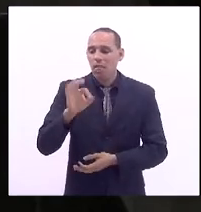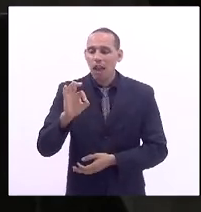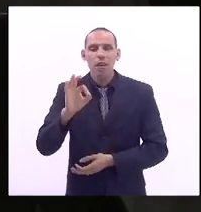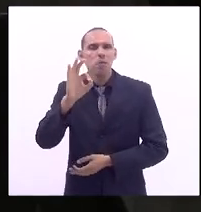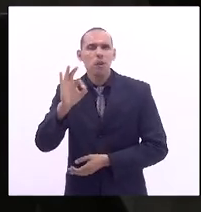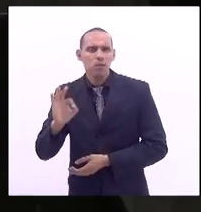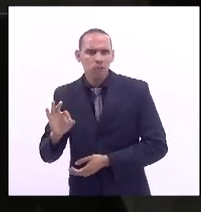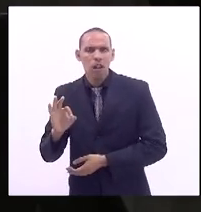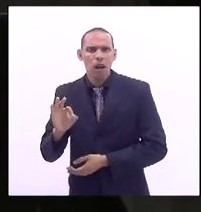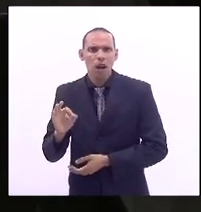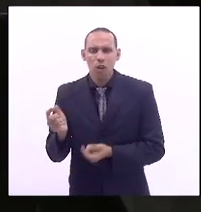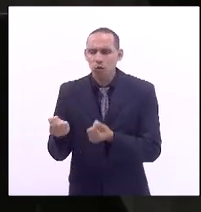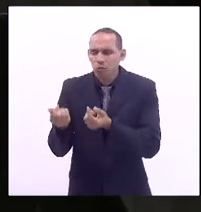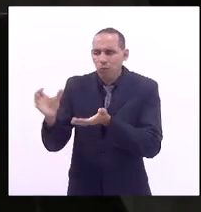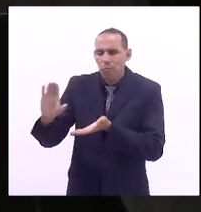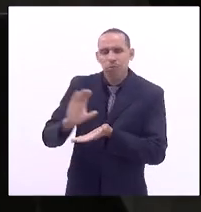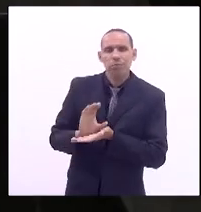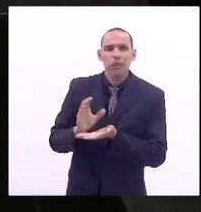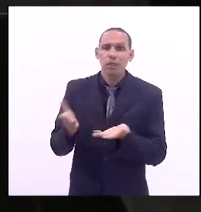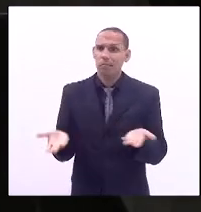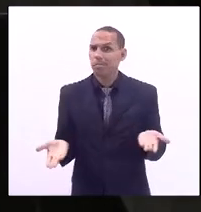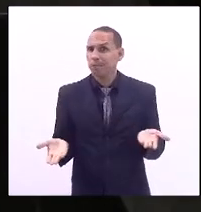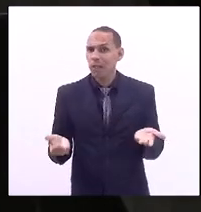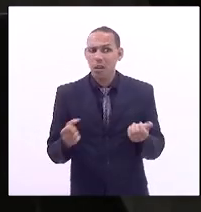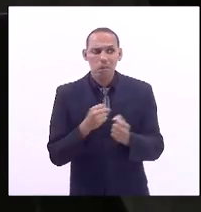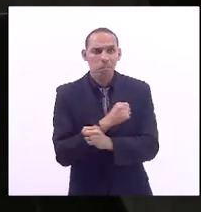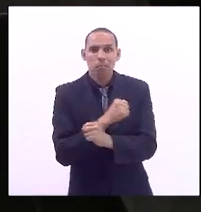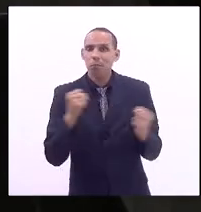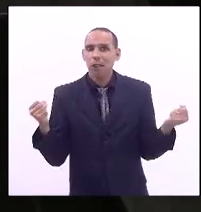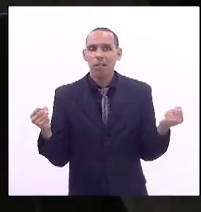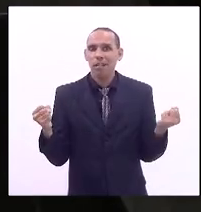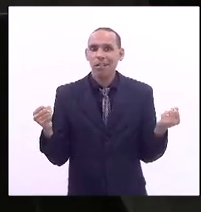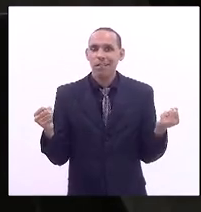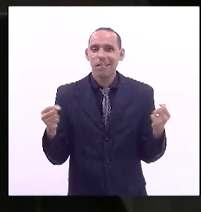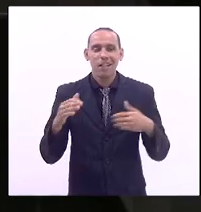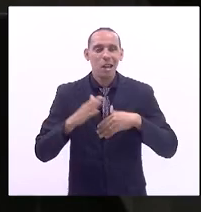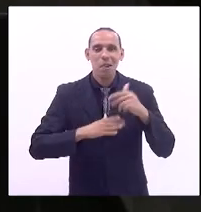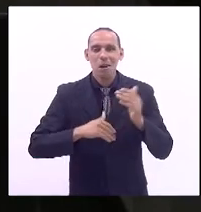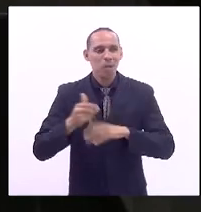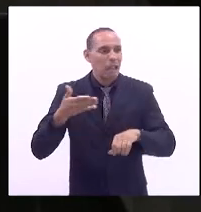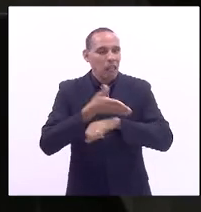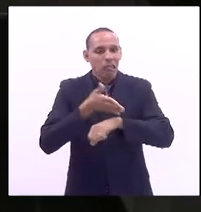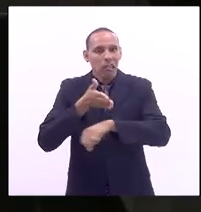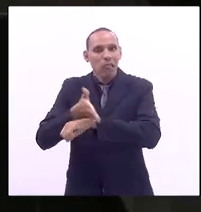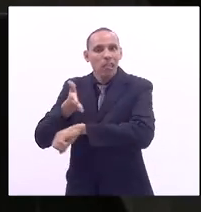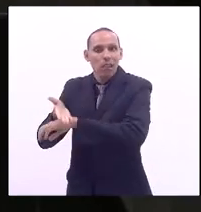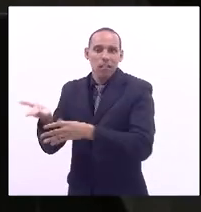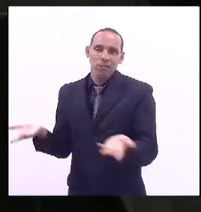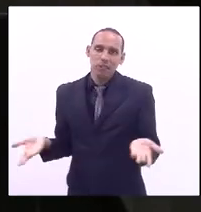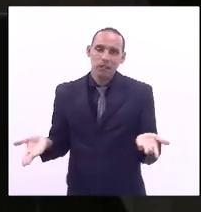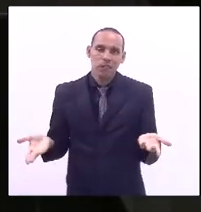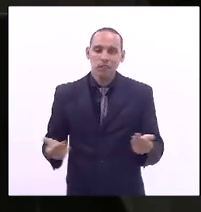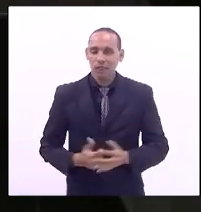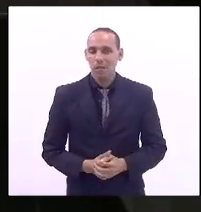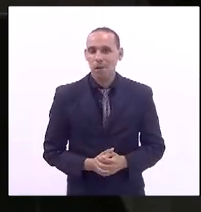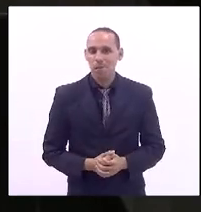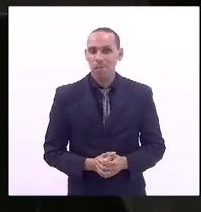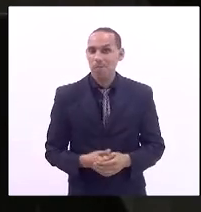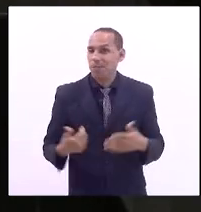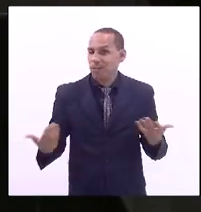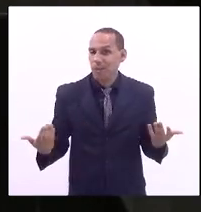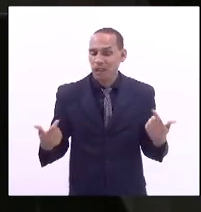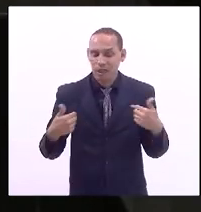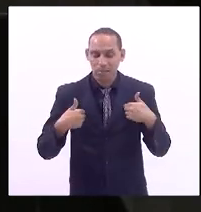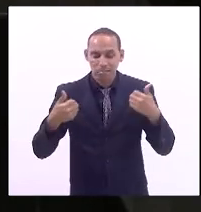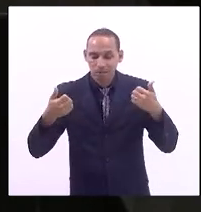faturamento enfim explode acho competências então que eu quero